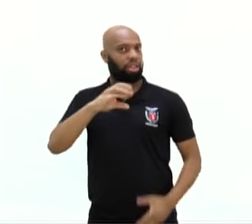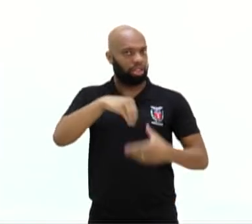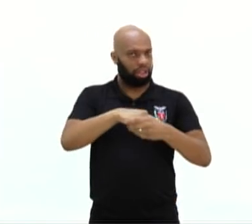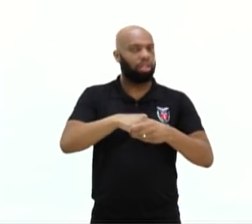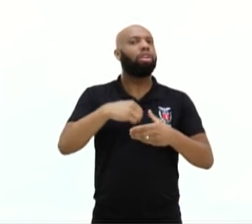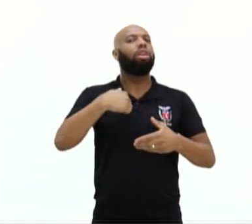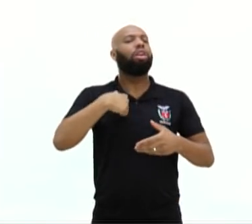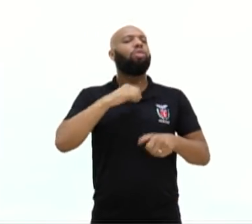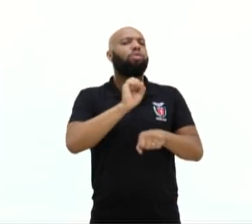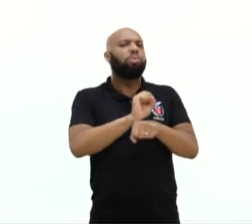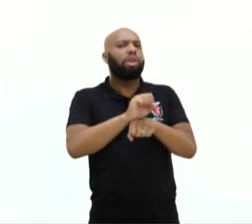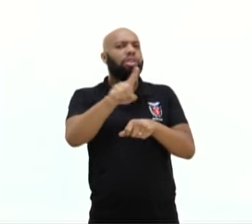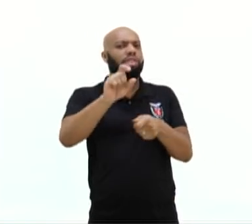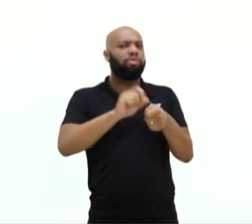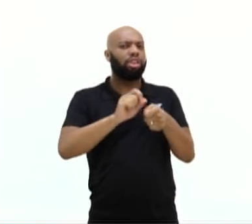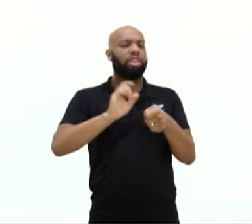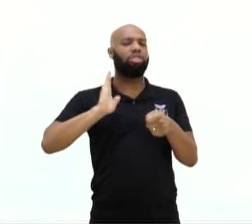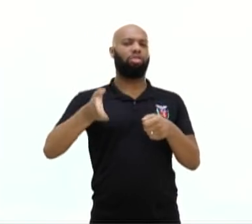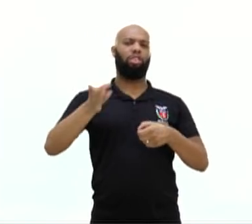tempinho para vocês e voltamos já.